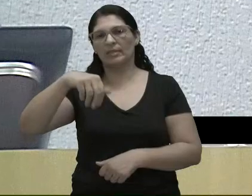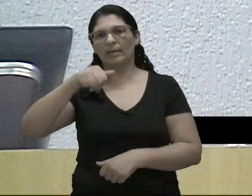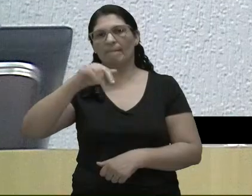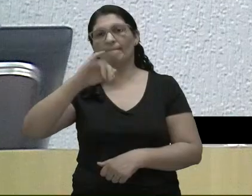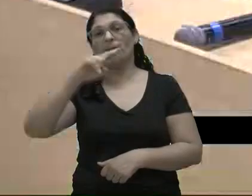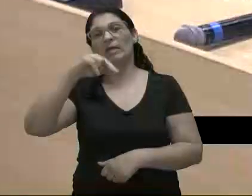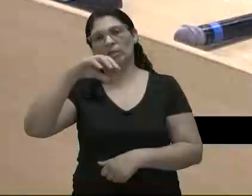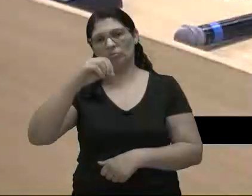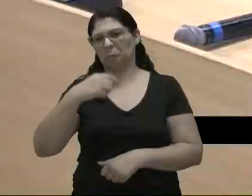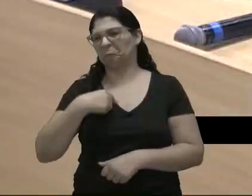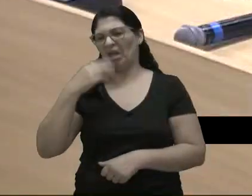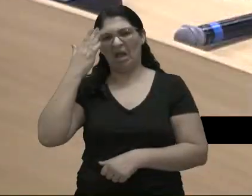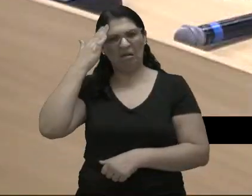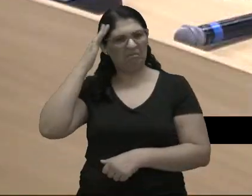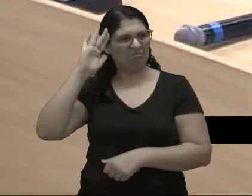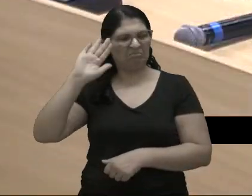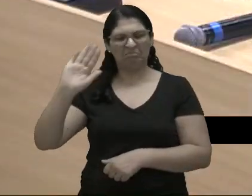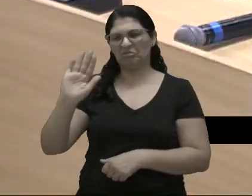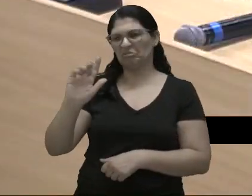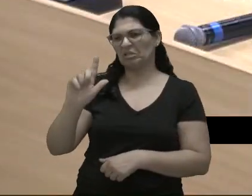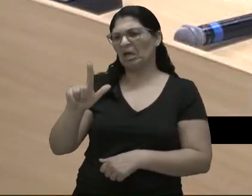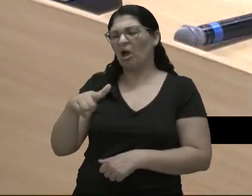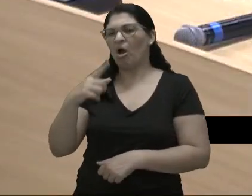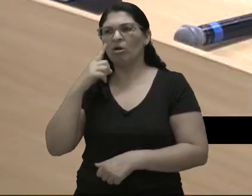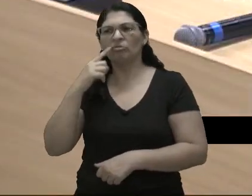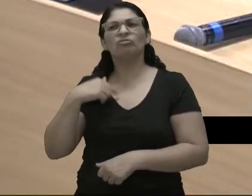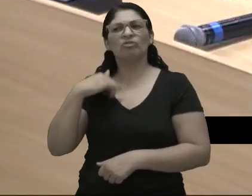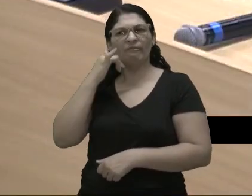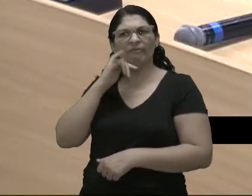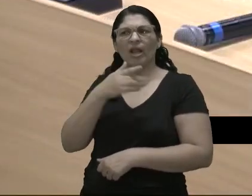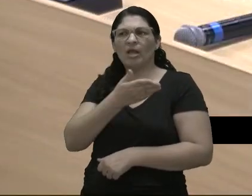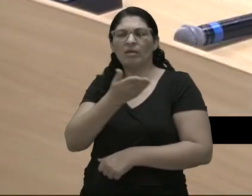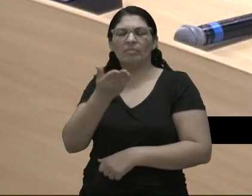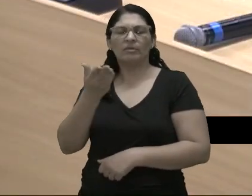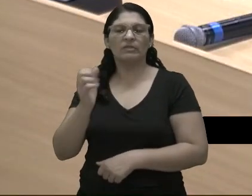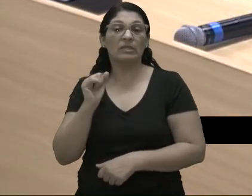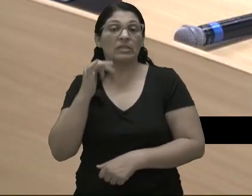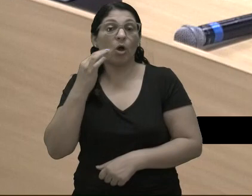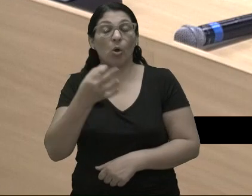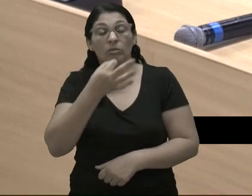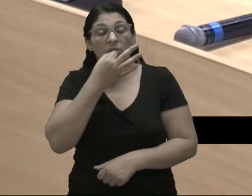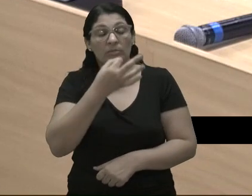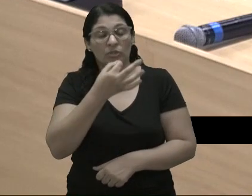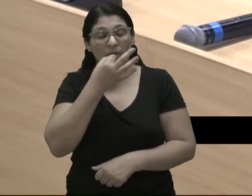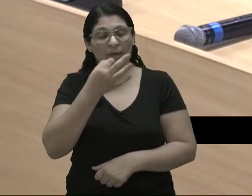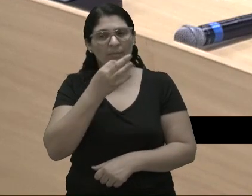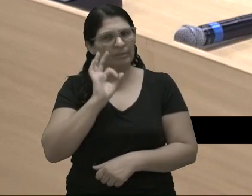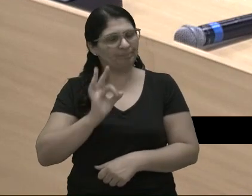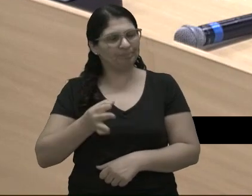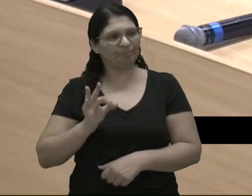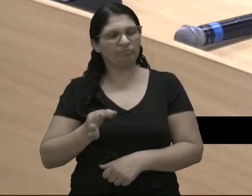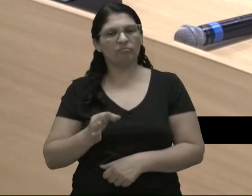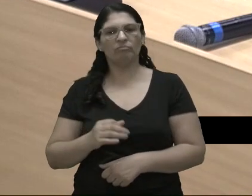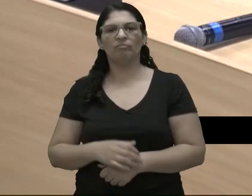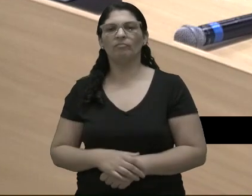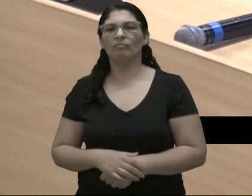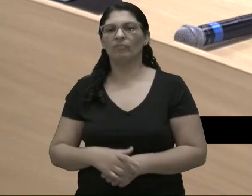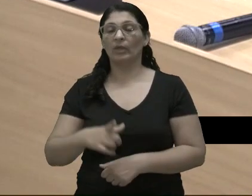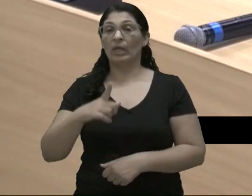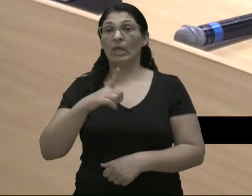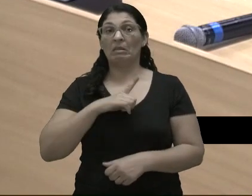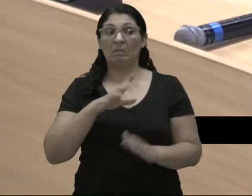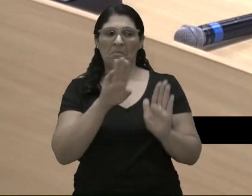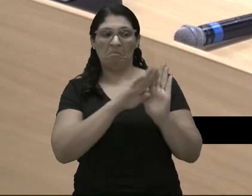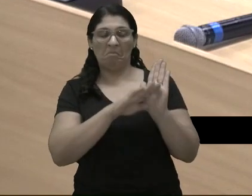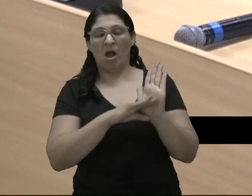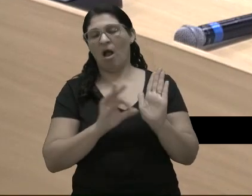Desconheço. Leandro, outra vez eu até comentei com vocês sobre algumas medicações, certo? Então, existem protocolos a